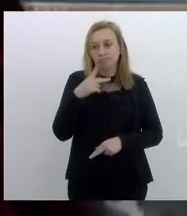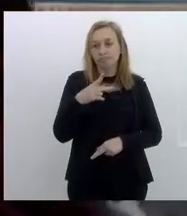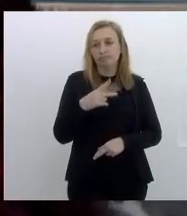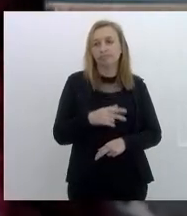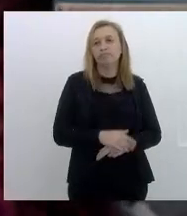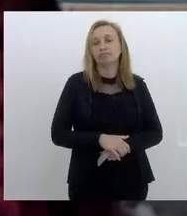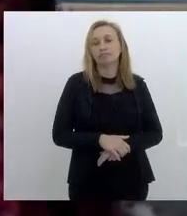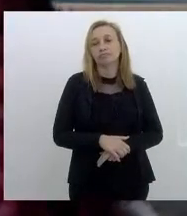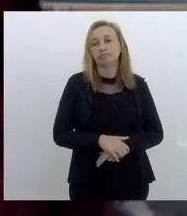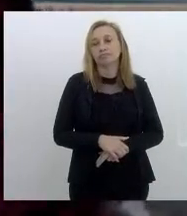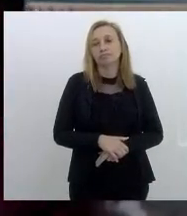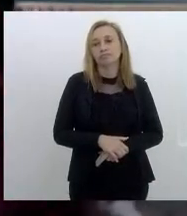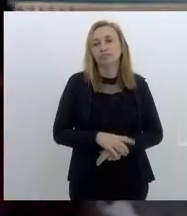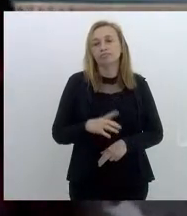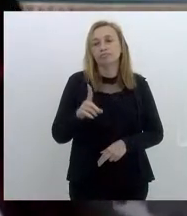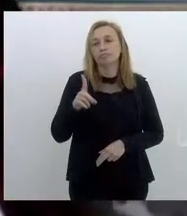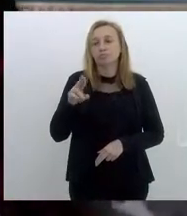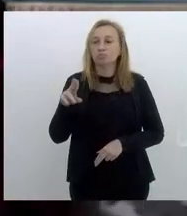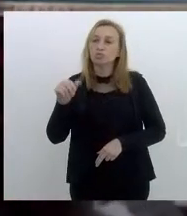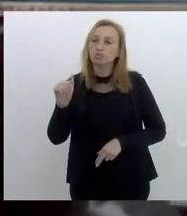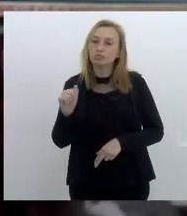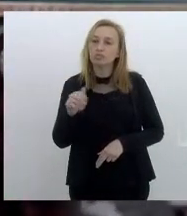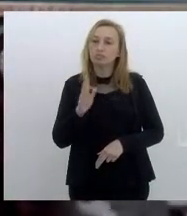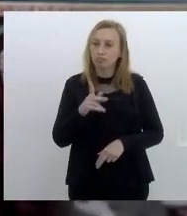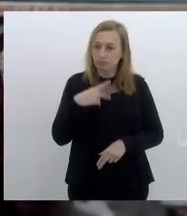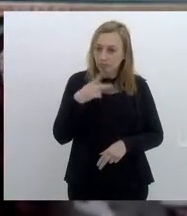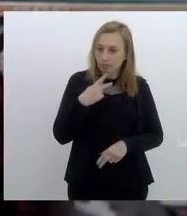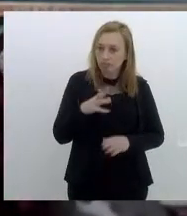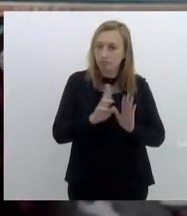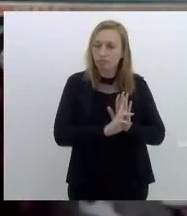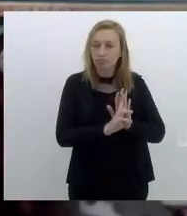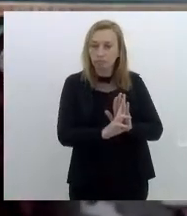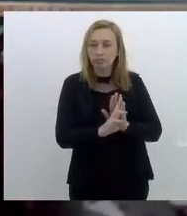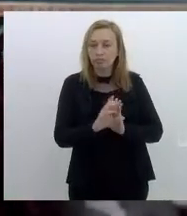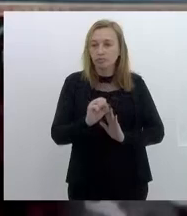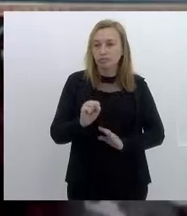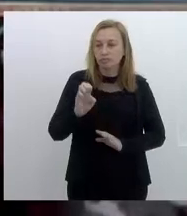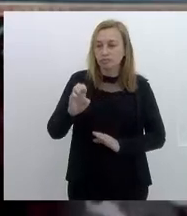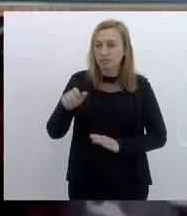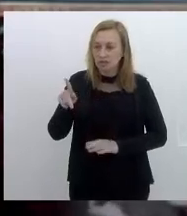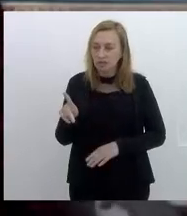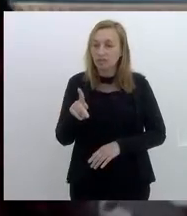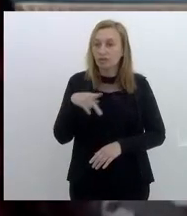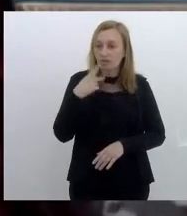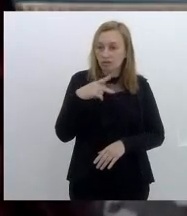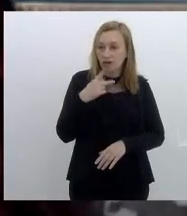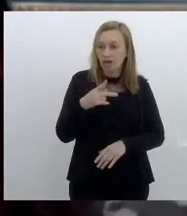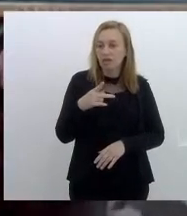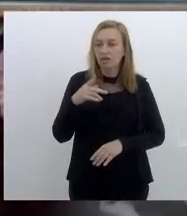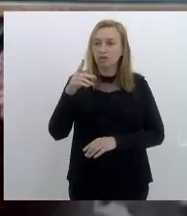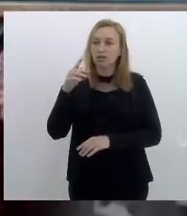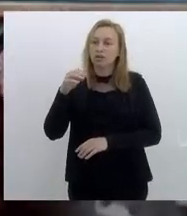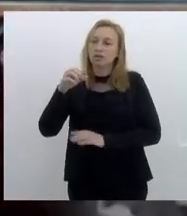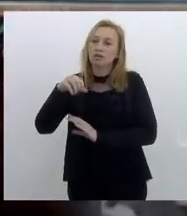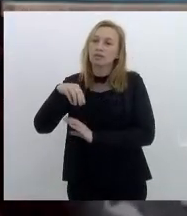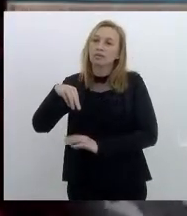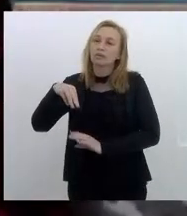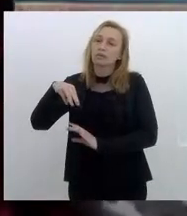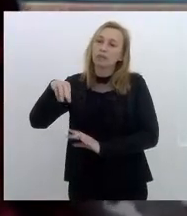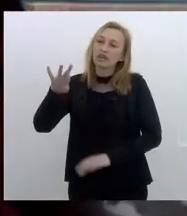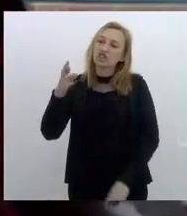é da Duda que e não percebeu representante do Sepe fala de machismo e misoginia